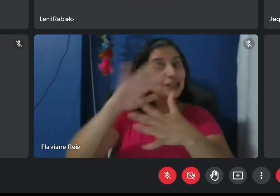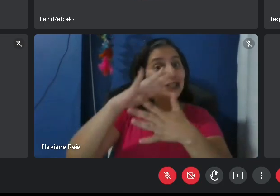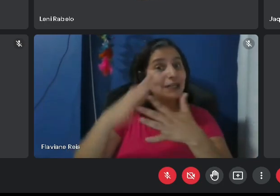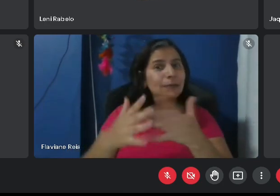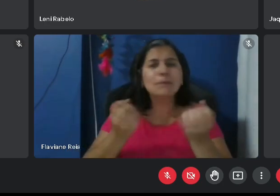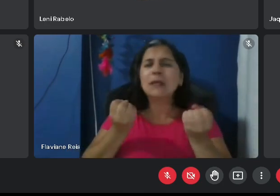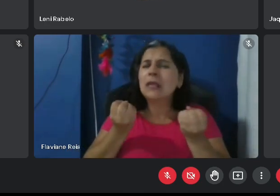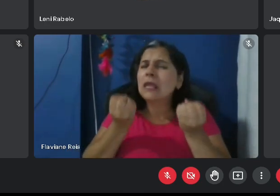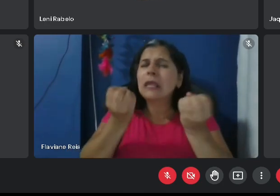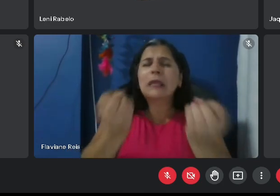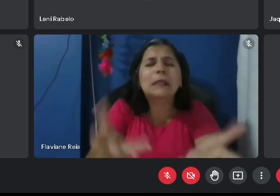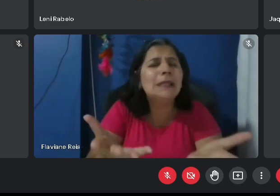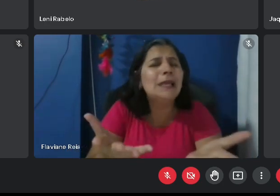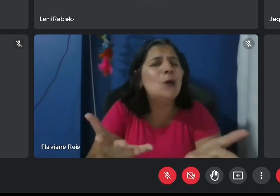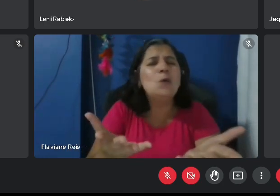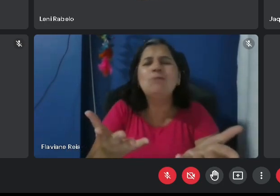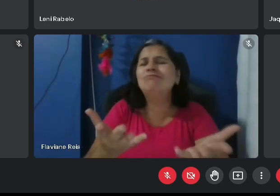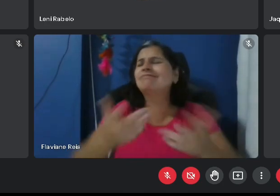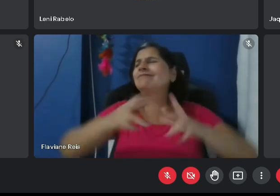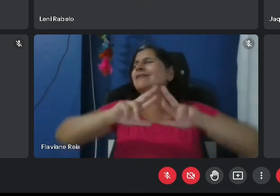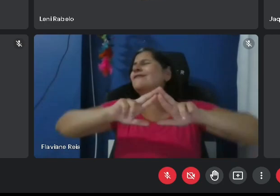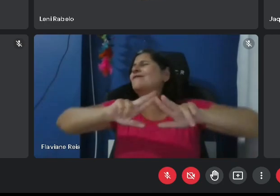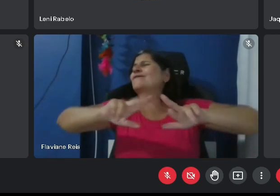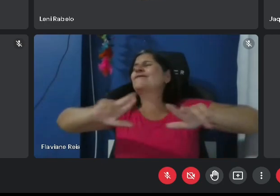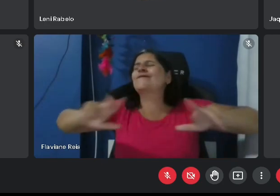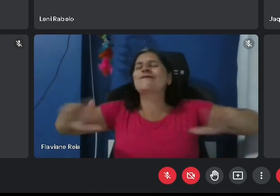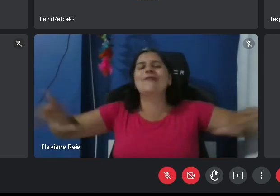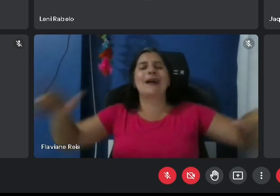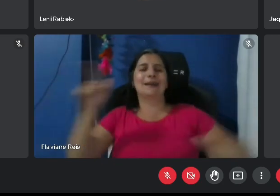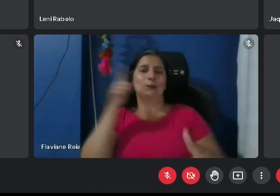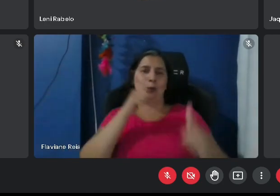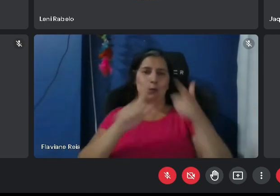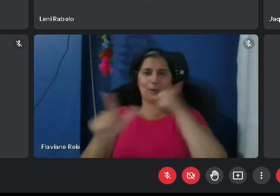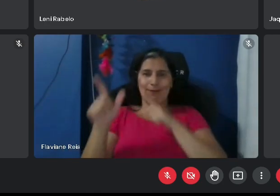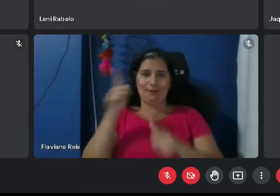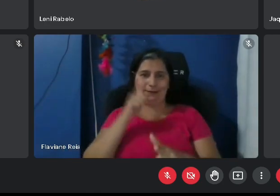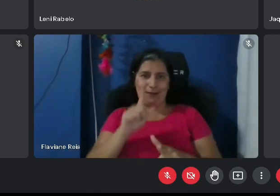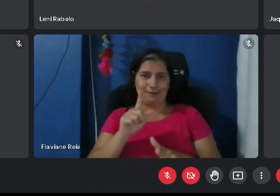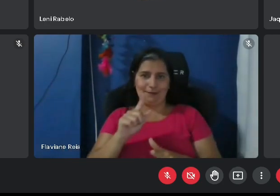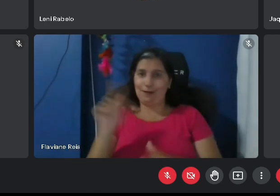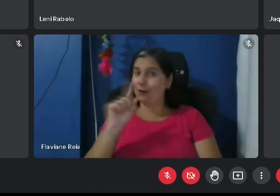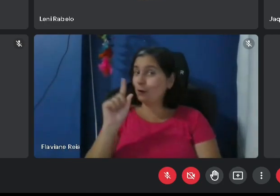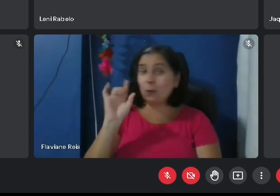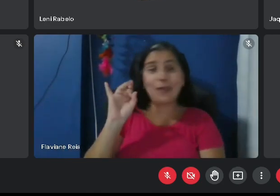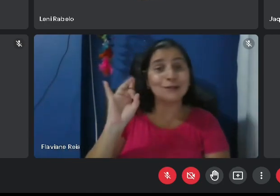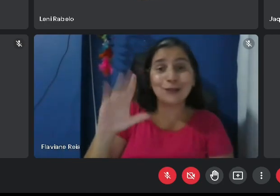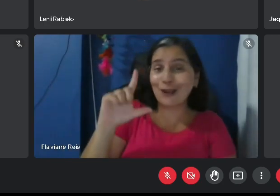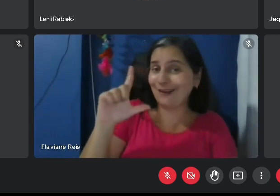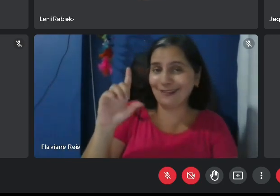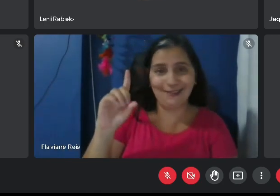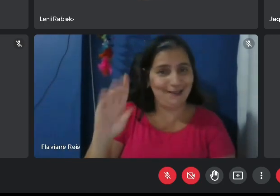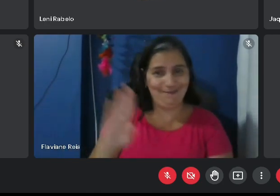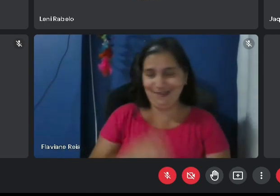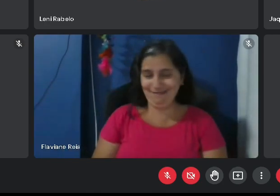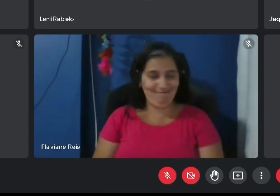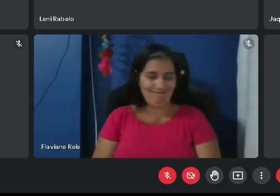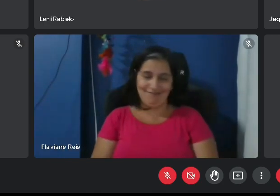São 20 anos da Lei de Libras. Então, são várias conquistas que já